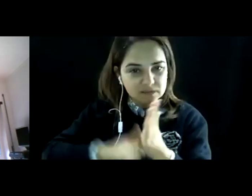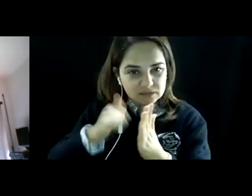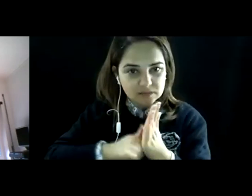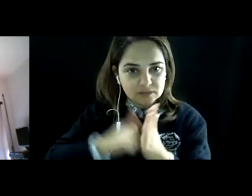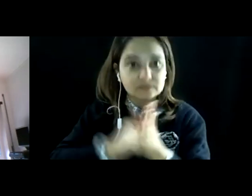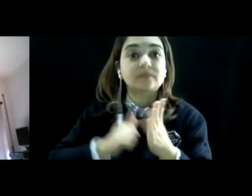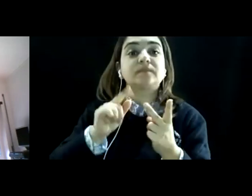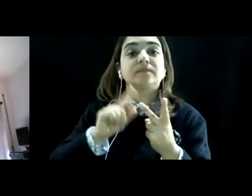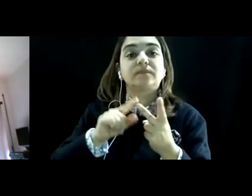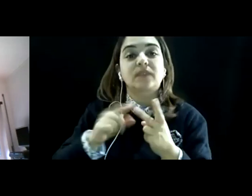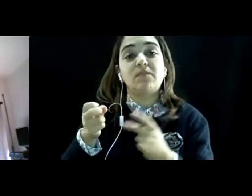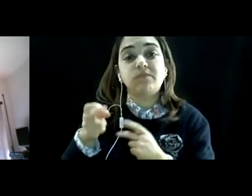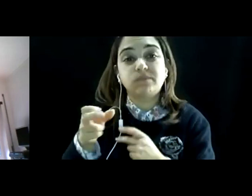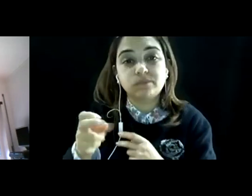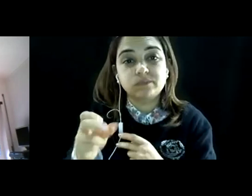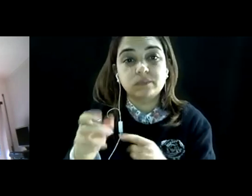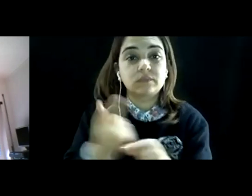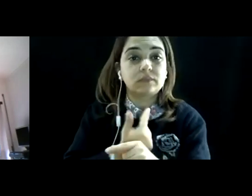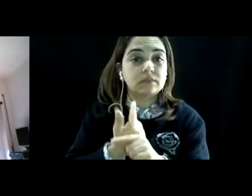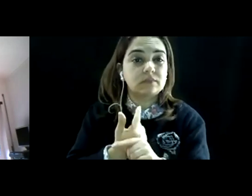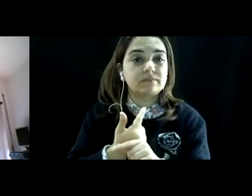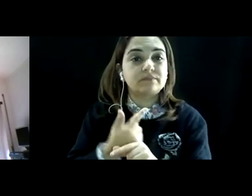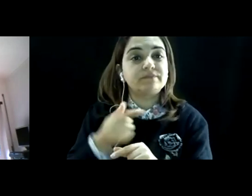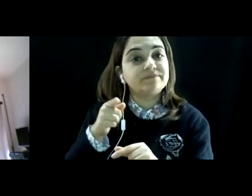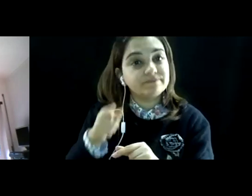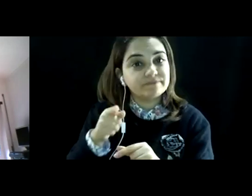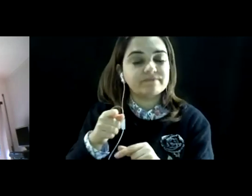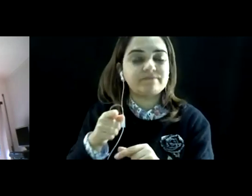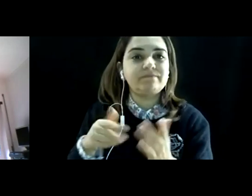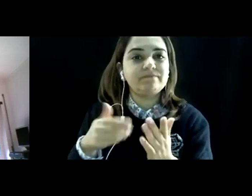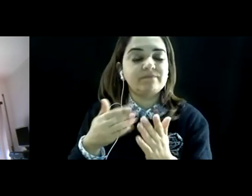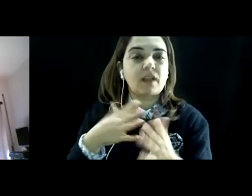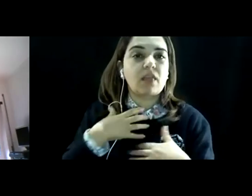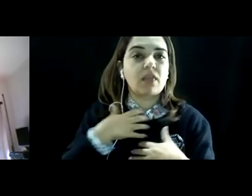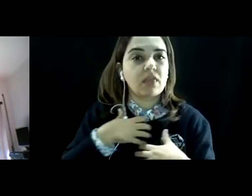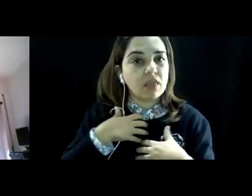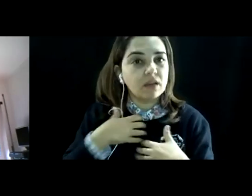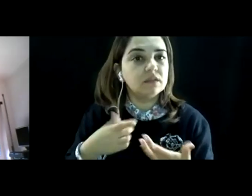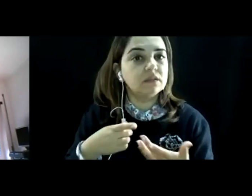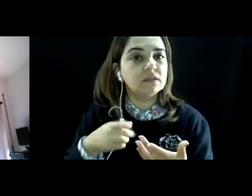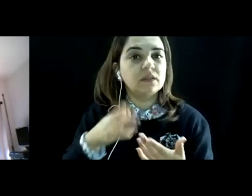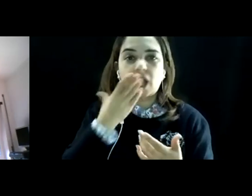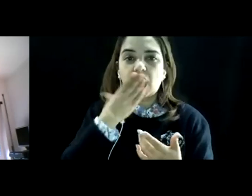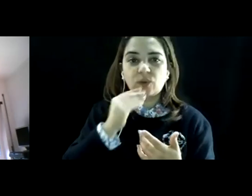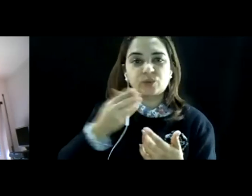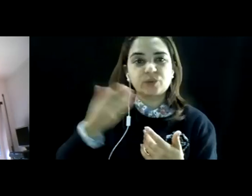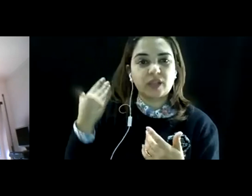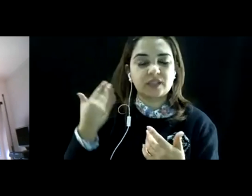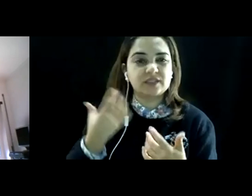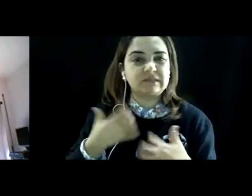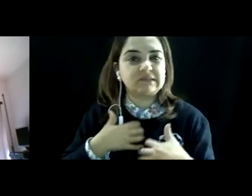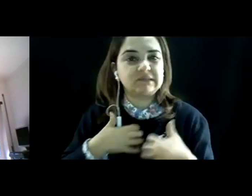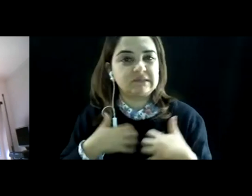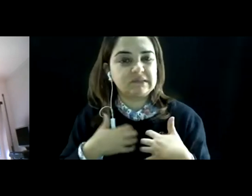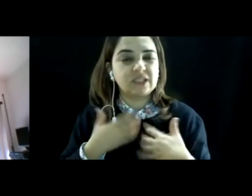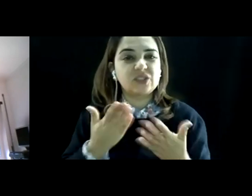de assiduidade, muitas vezes. O que cria-se aqui é então um ciclo. Se os alunos já têm uma relação com a escola, que não é fácil,